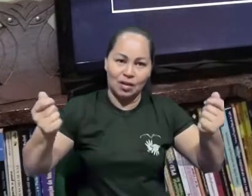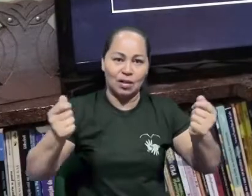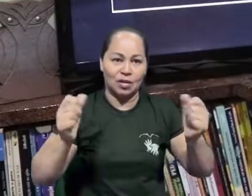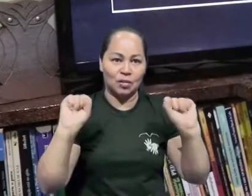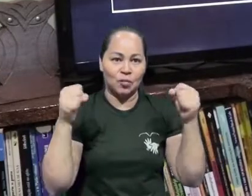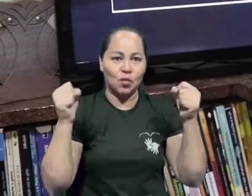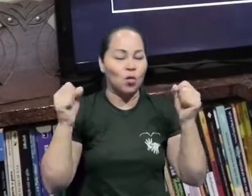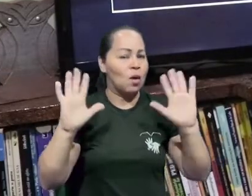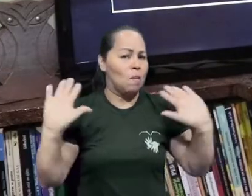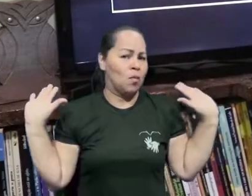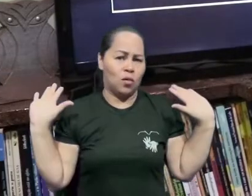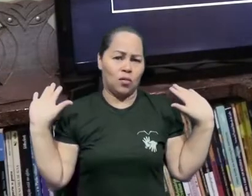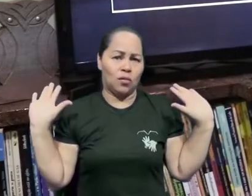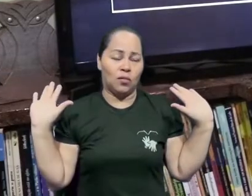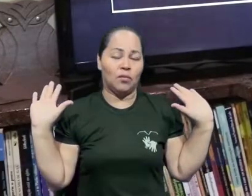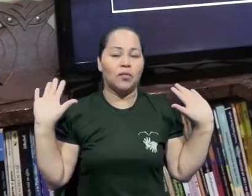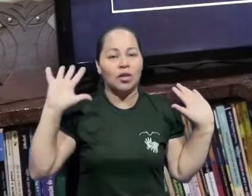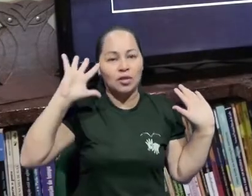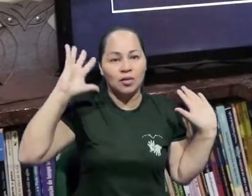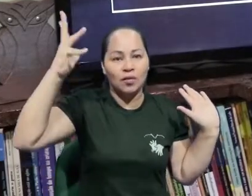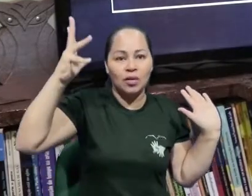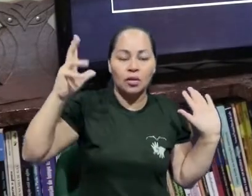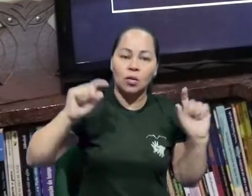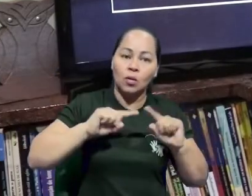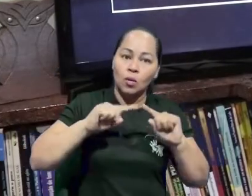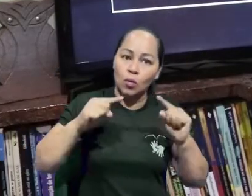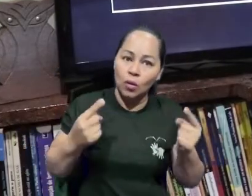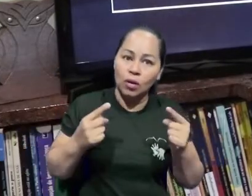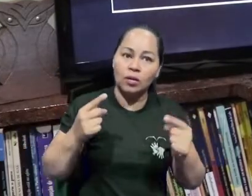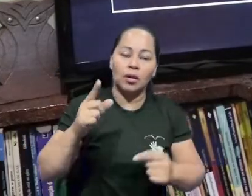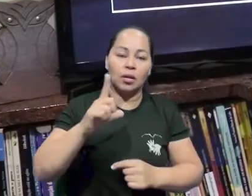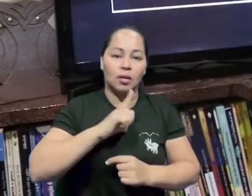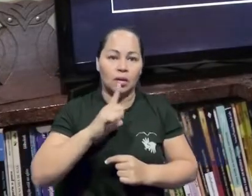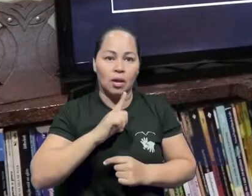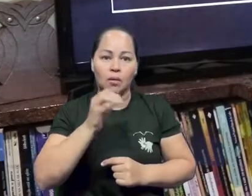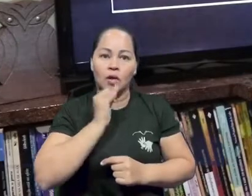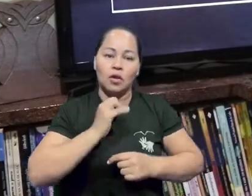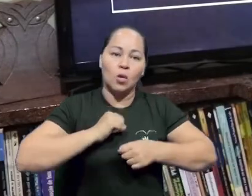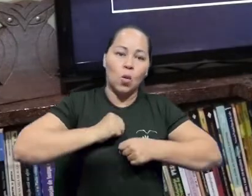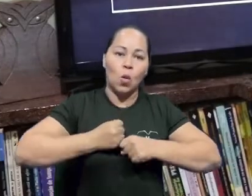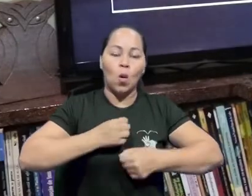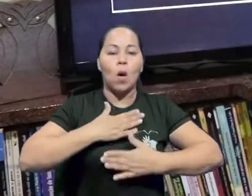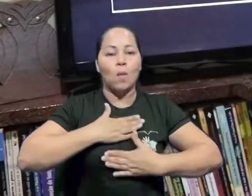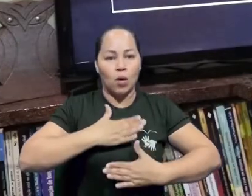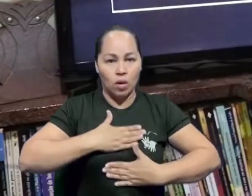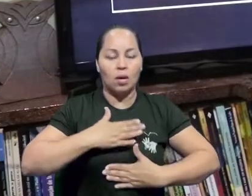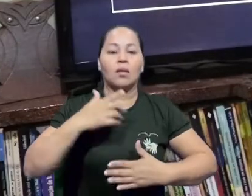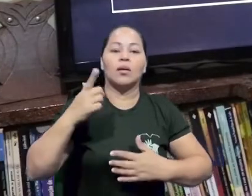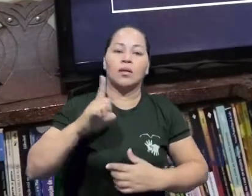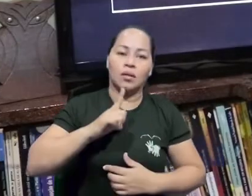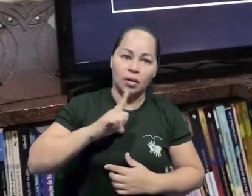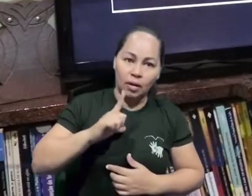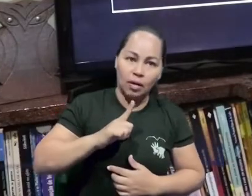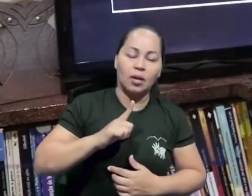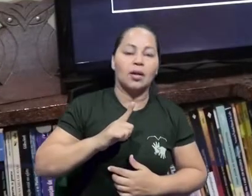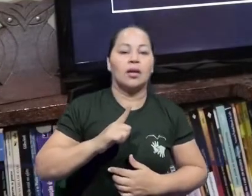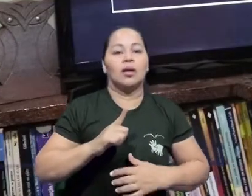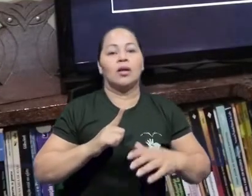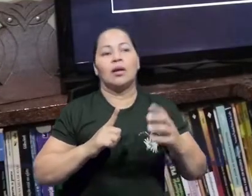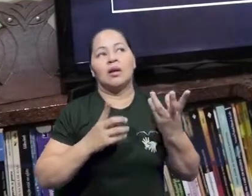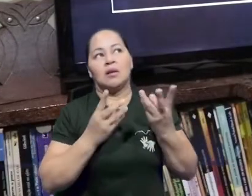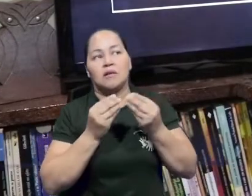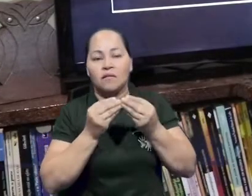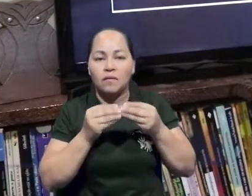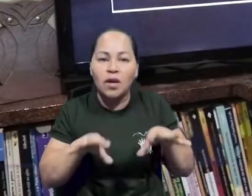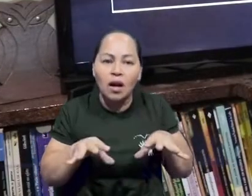habilidades sensório-motoras. Resolvida a questão. Quando o aluno tem uma dificuldade em esquema corporal, aí eu vou colocar esquema